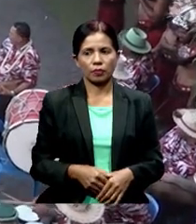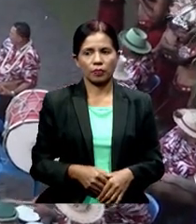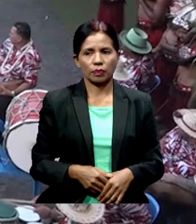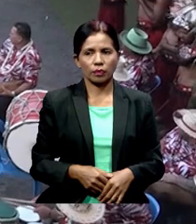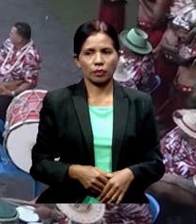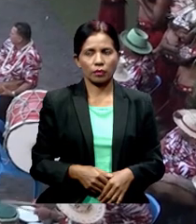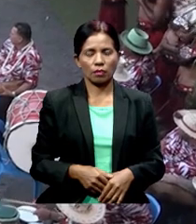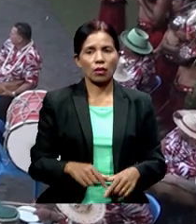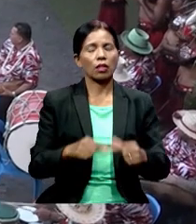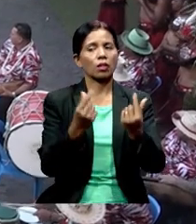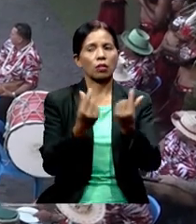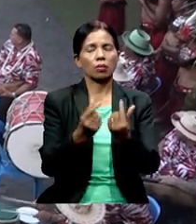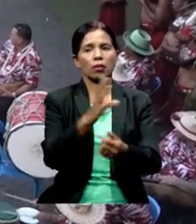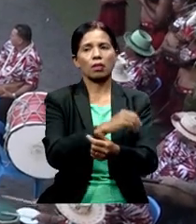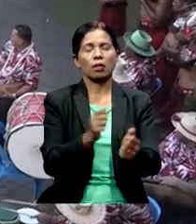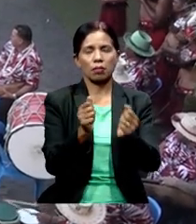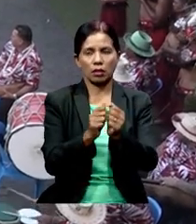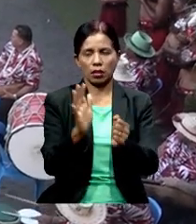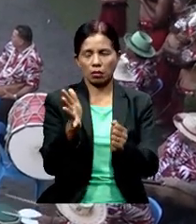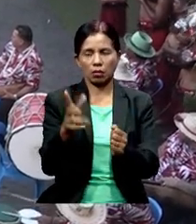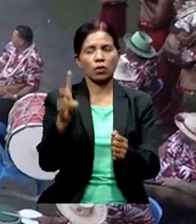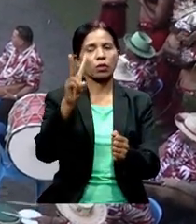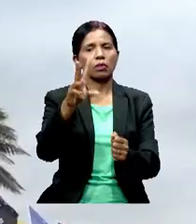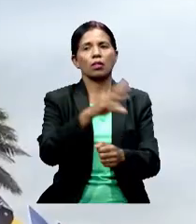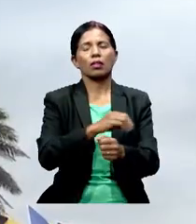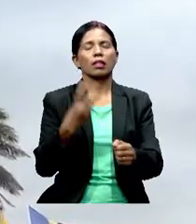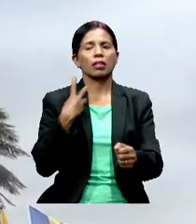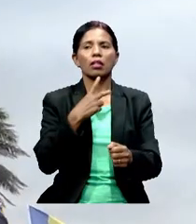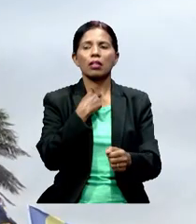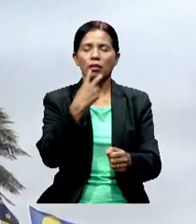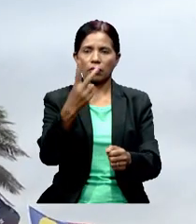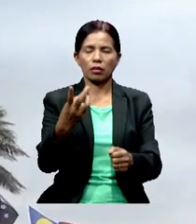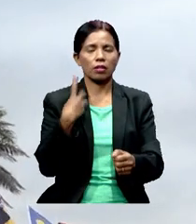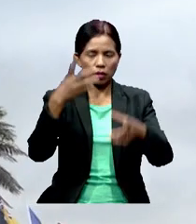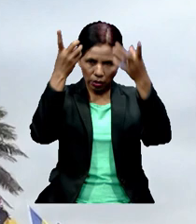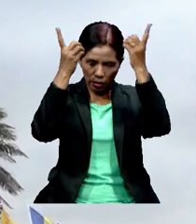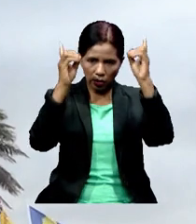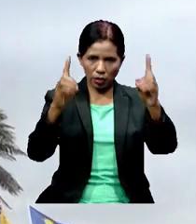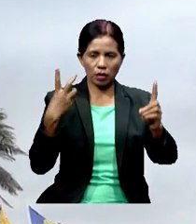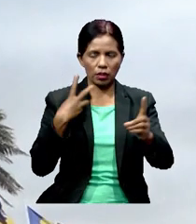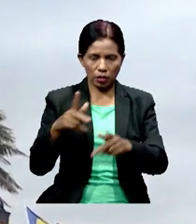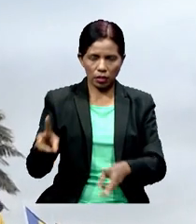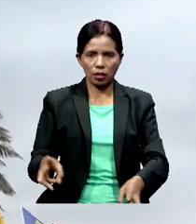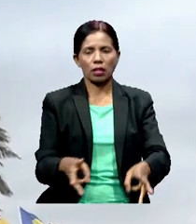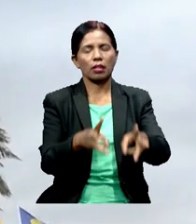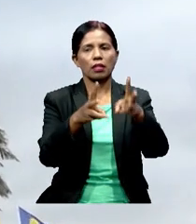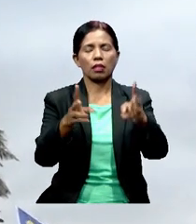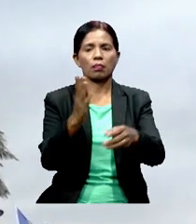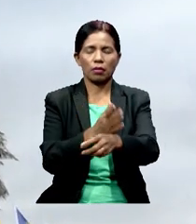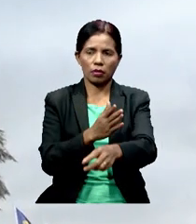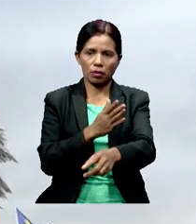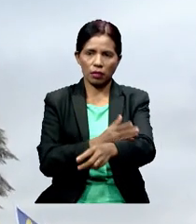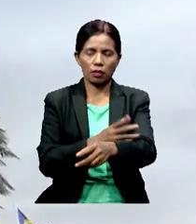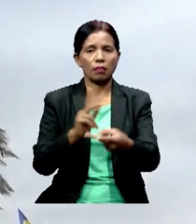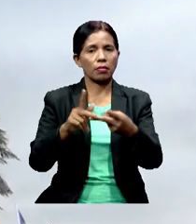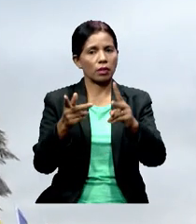Forum líder Ilha Pasífica berada 50 resin rua, hotema, itania liang, itania desijau, itania dalam Pasifiku, promove, parceiro